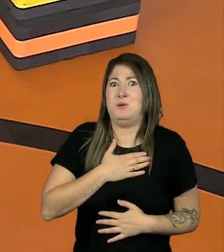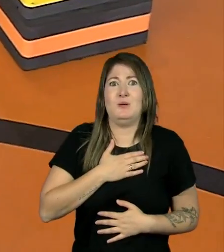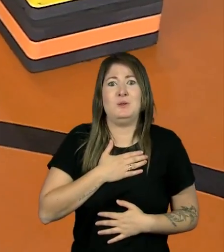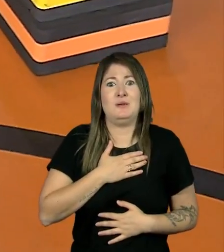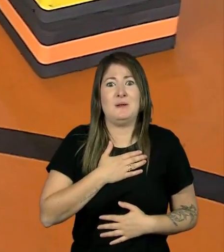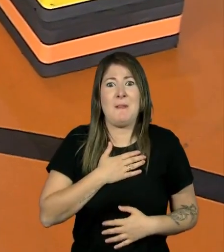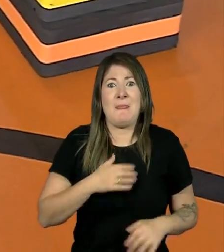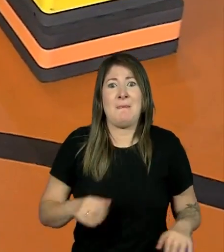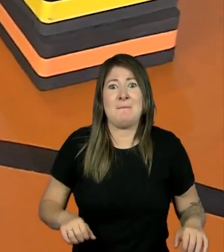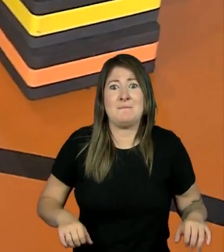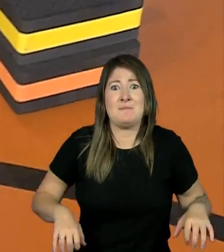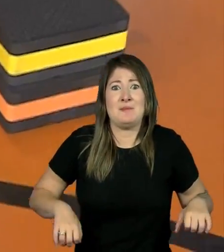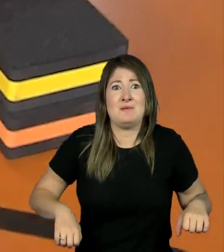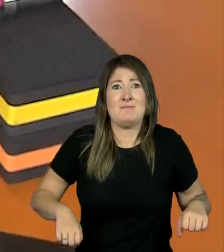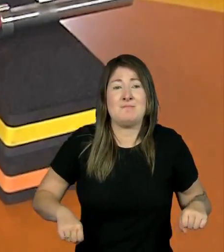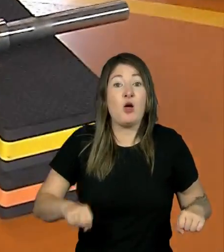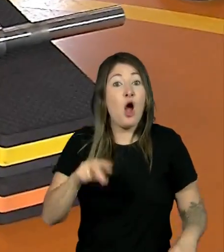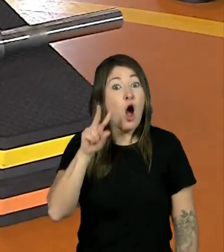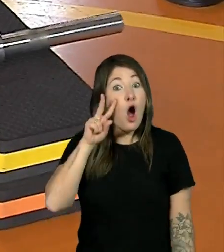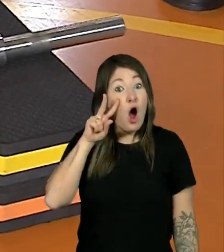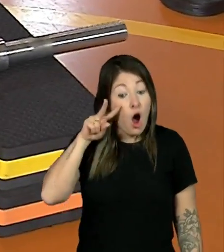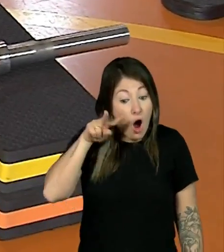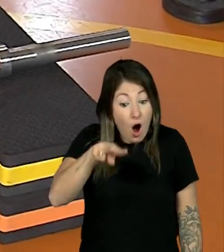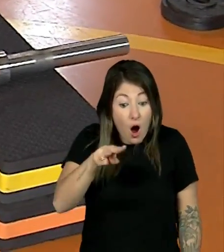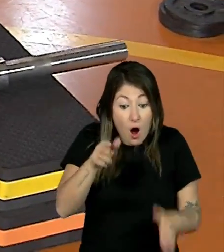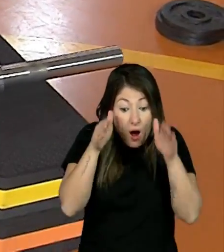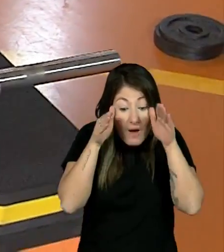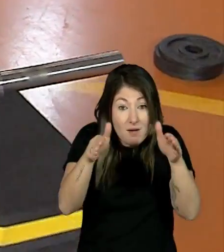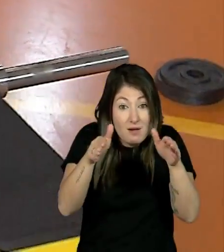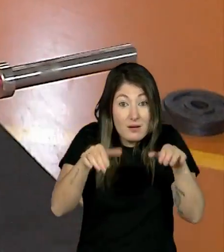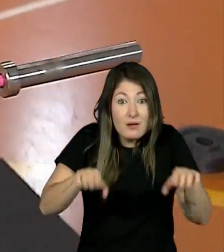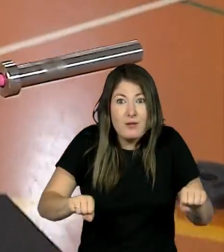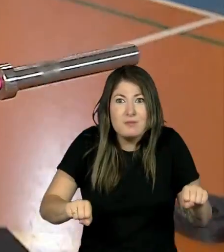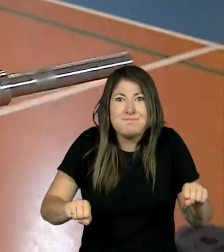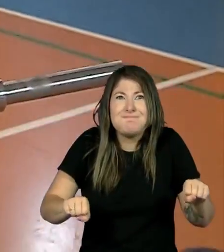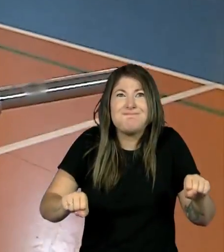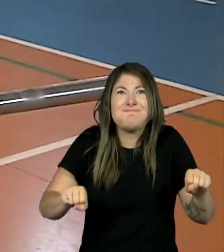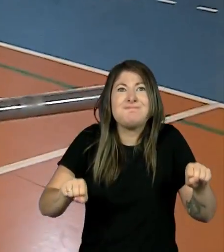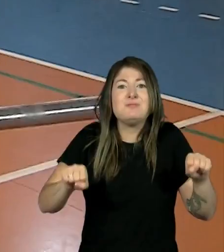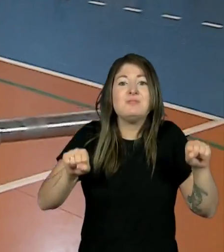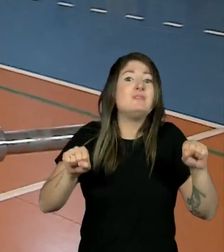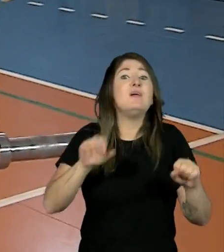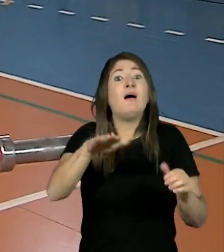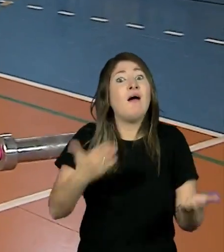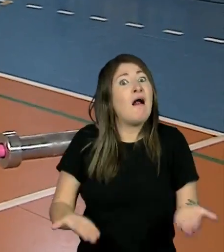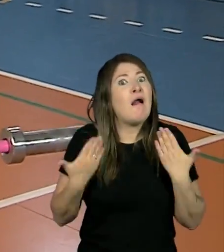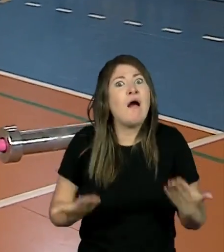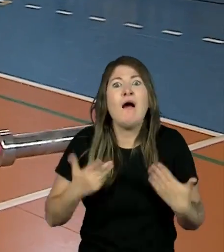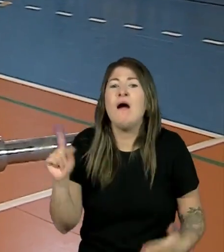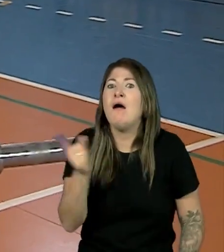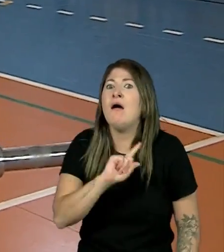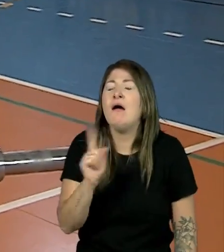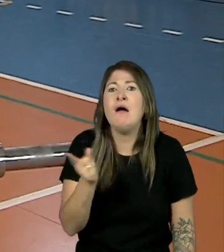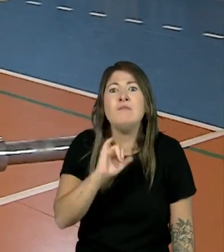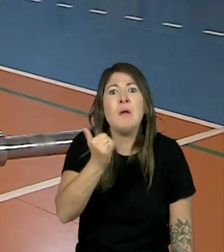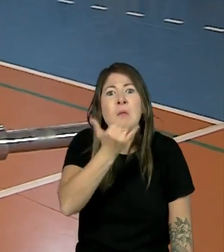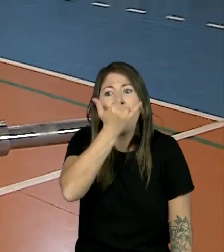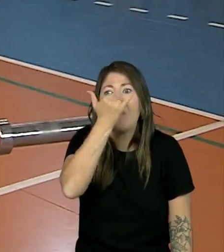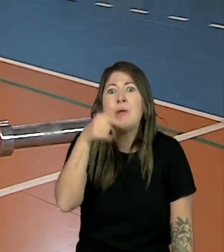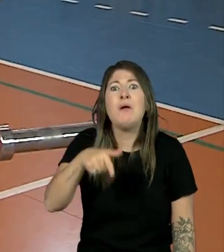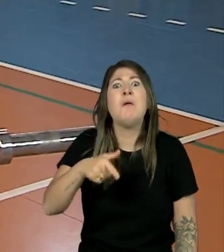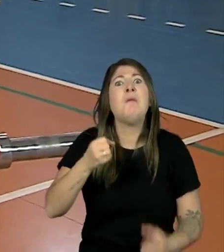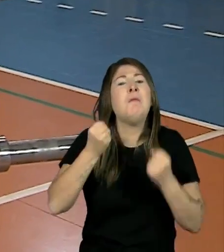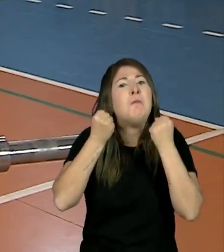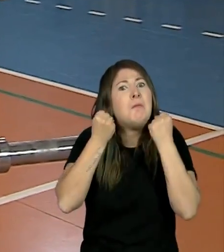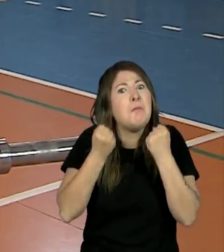abaixa o quadril, olha pra frente e sobe. Não é leve. Simples assim.